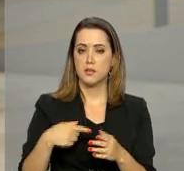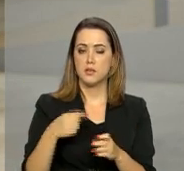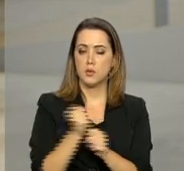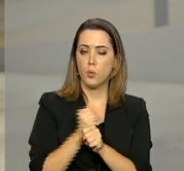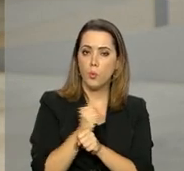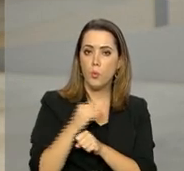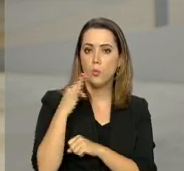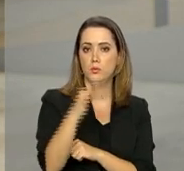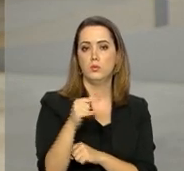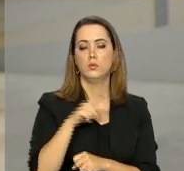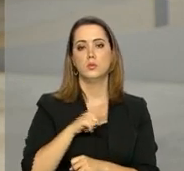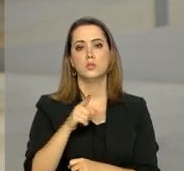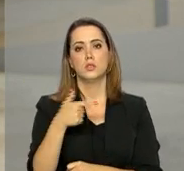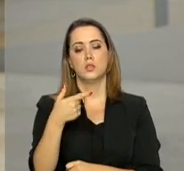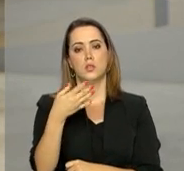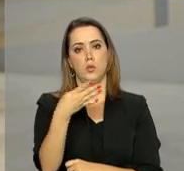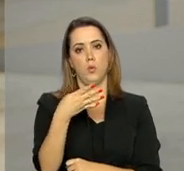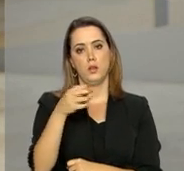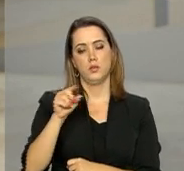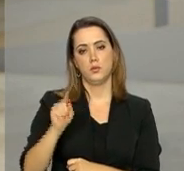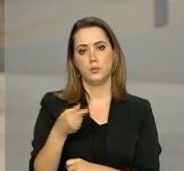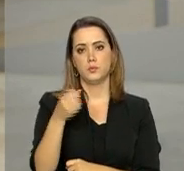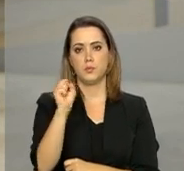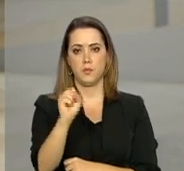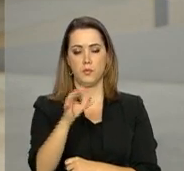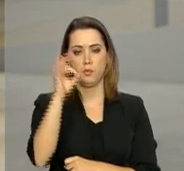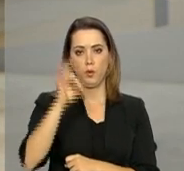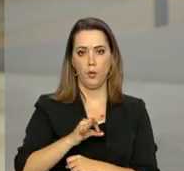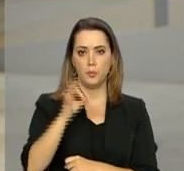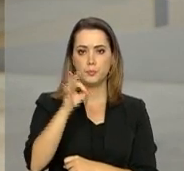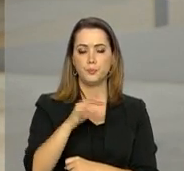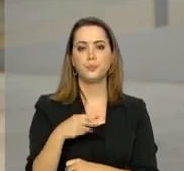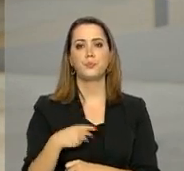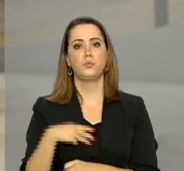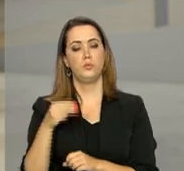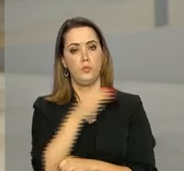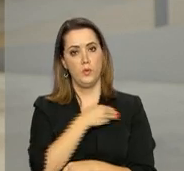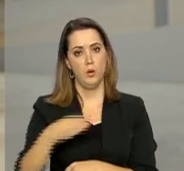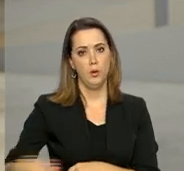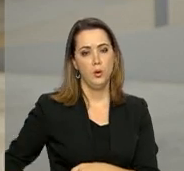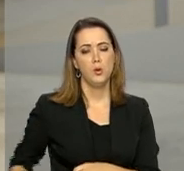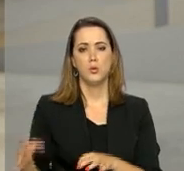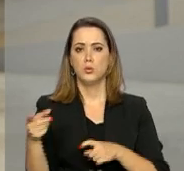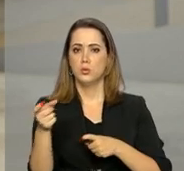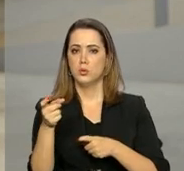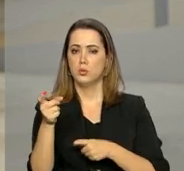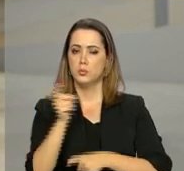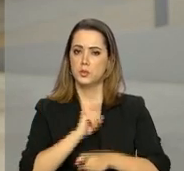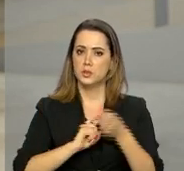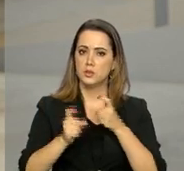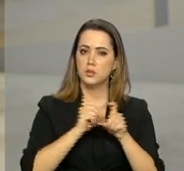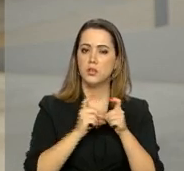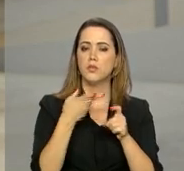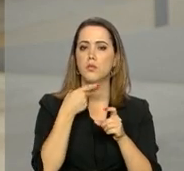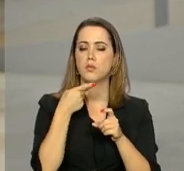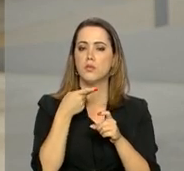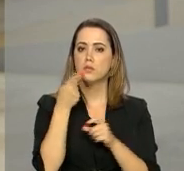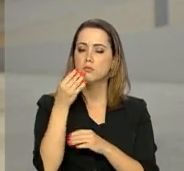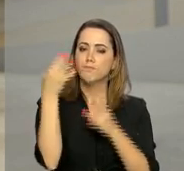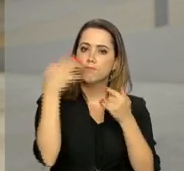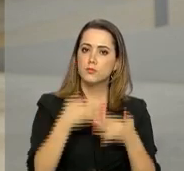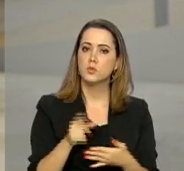para 4,8% em 2017. O ministro da Fazenda, Henrique Meirelles, explicou que essa proposta de orçamento